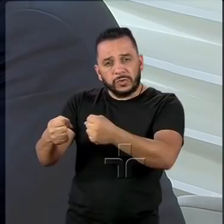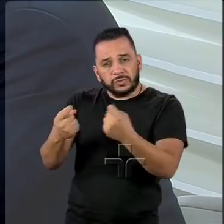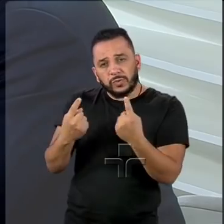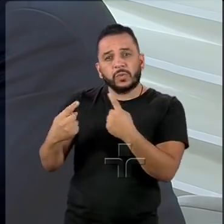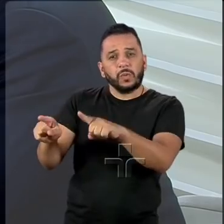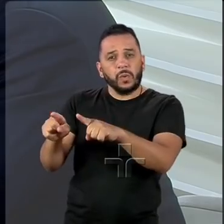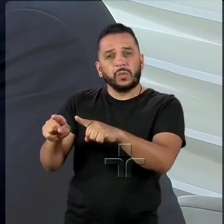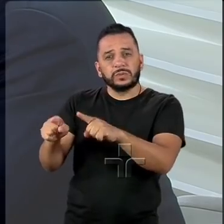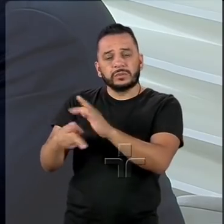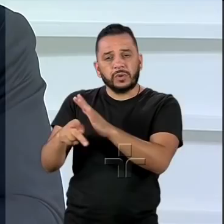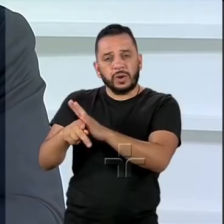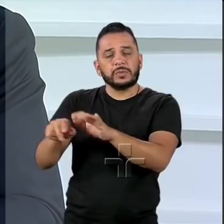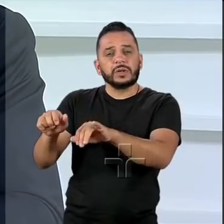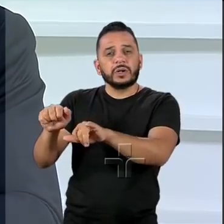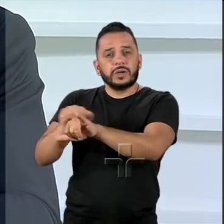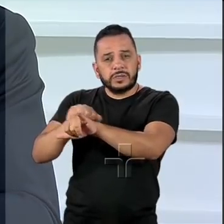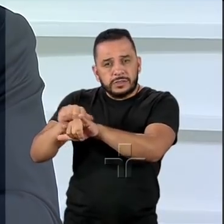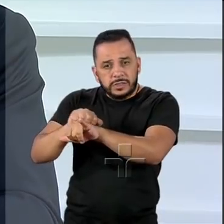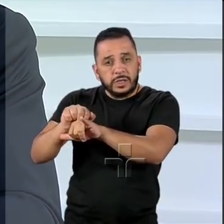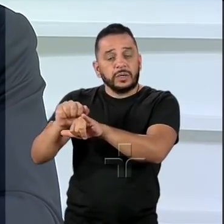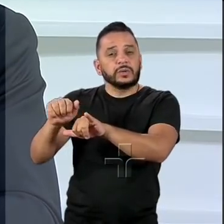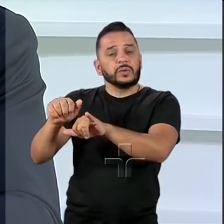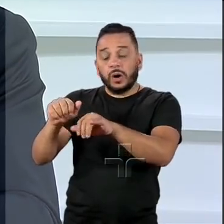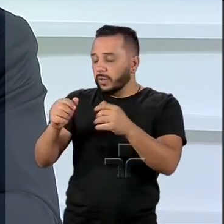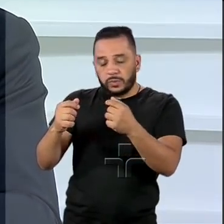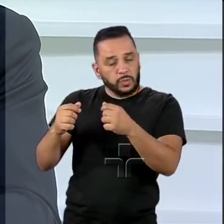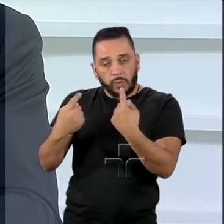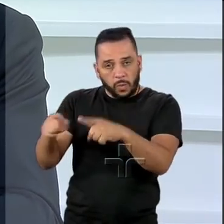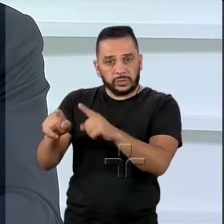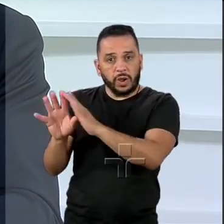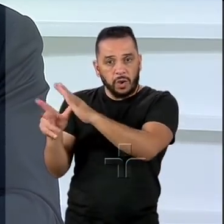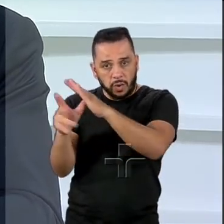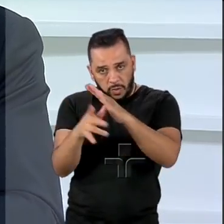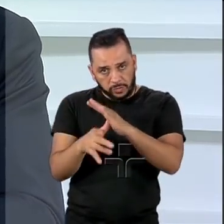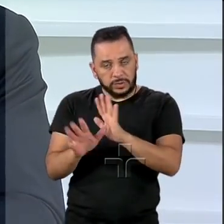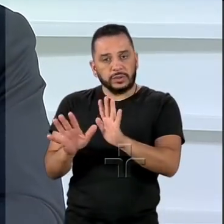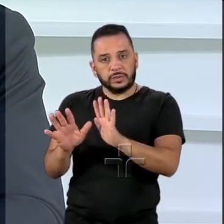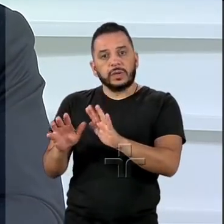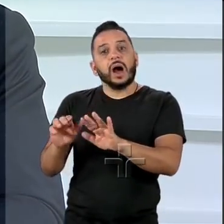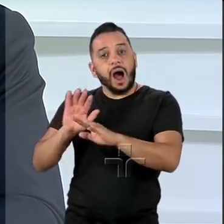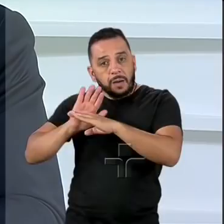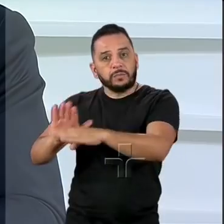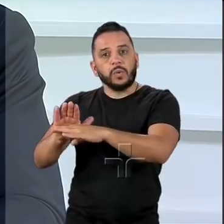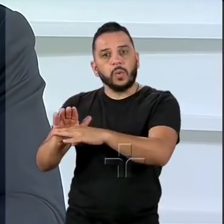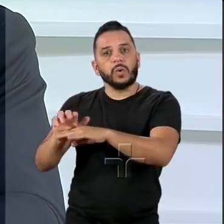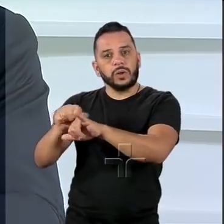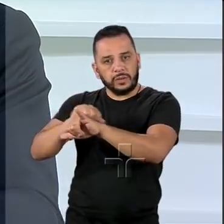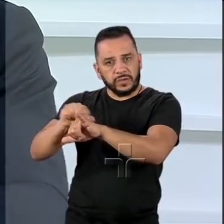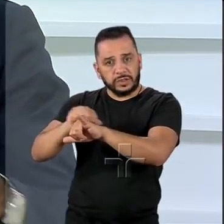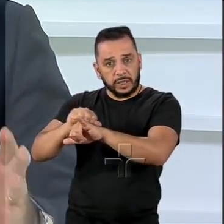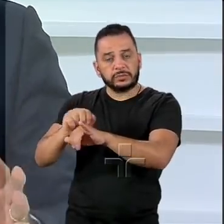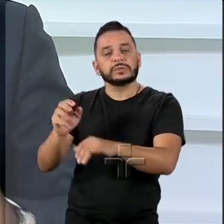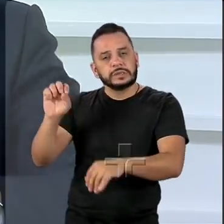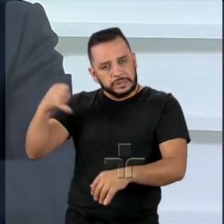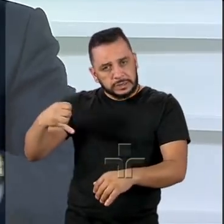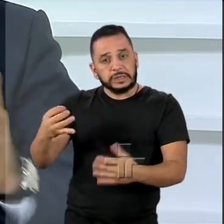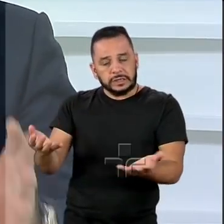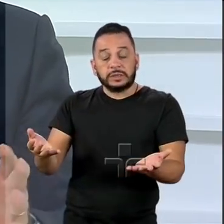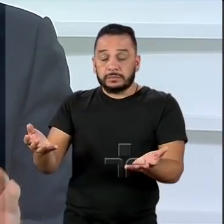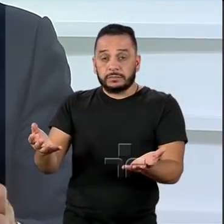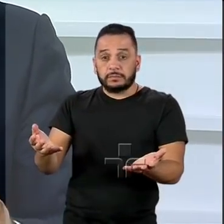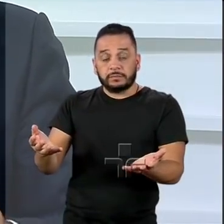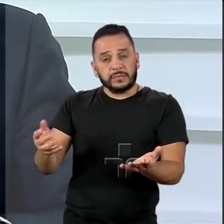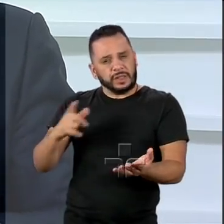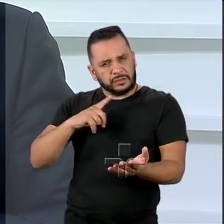merece, sem dúvida nenhuma, um grande apoio, e isso tem sido feito, né? Isto, eu não tenho dúvida, é